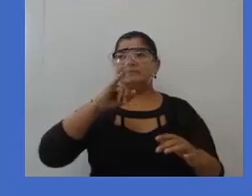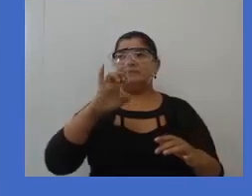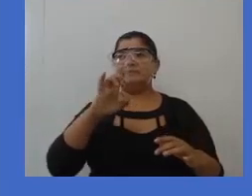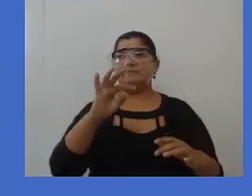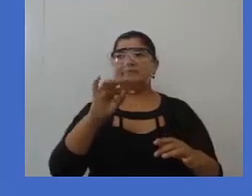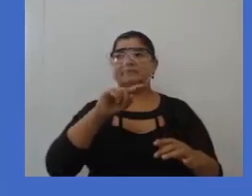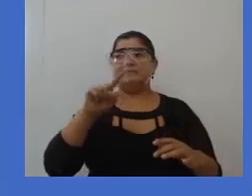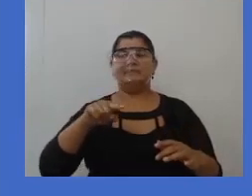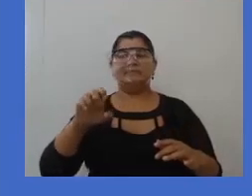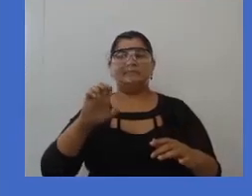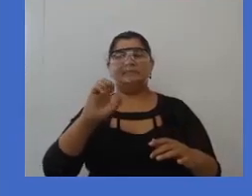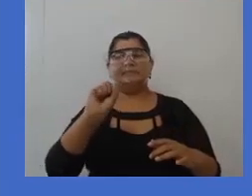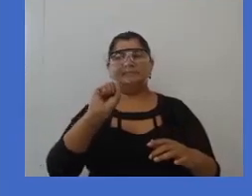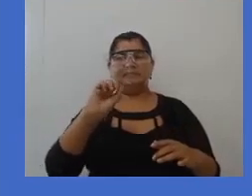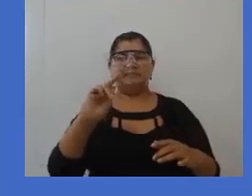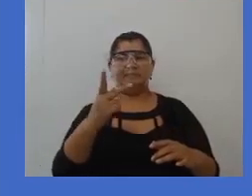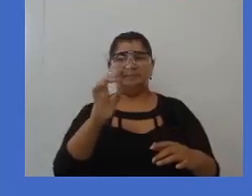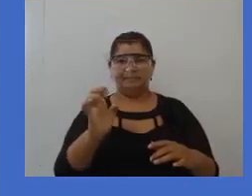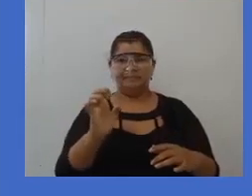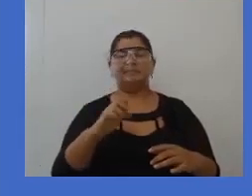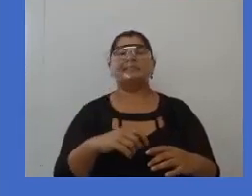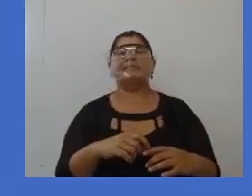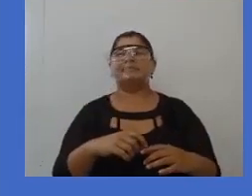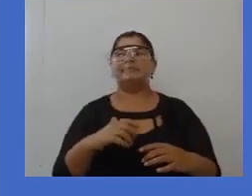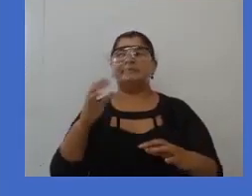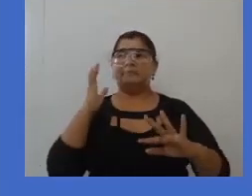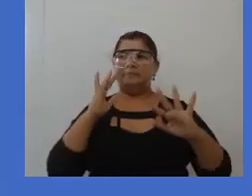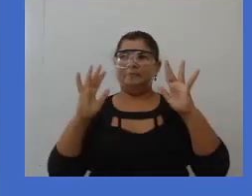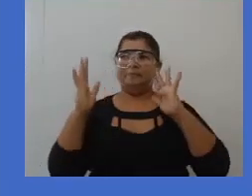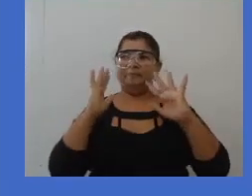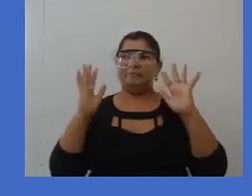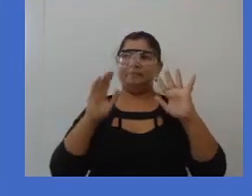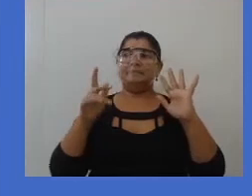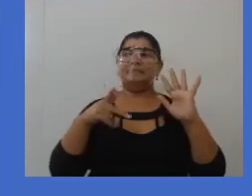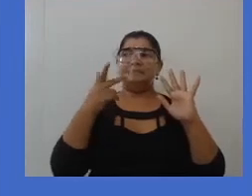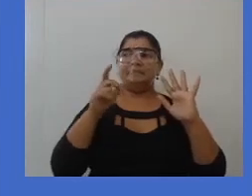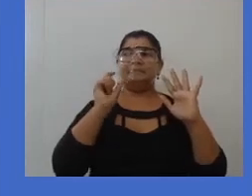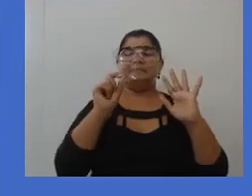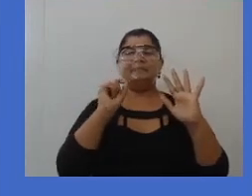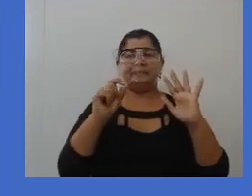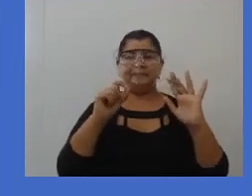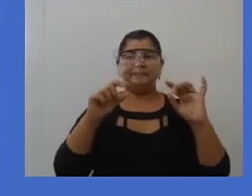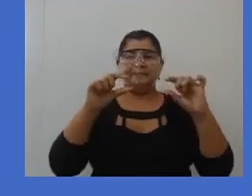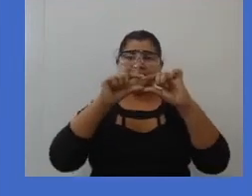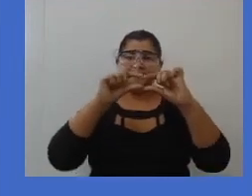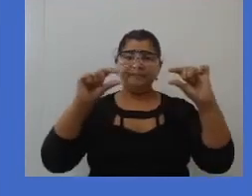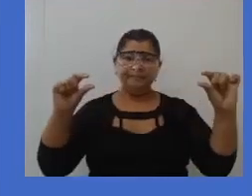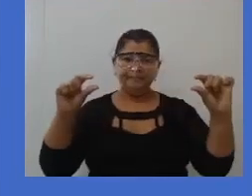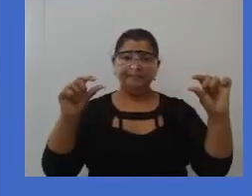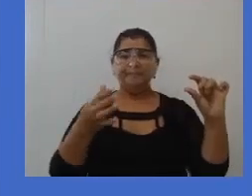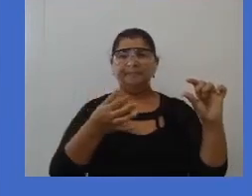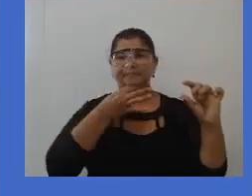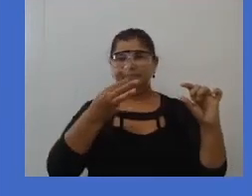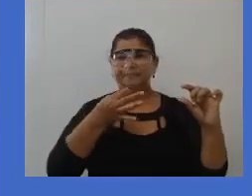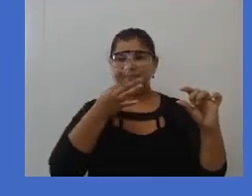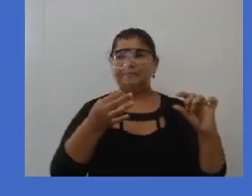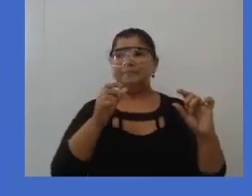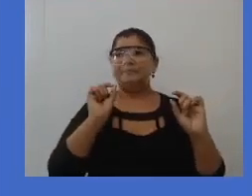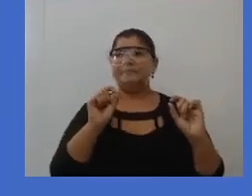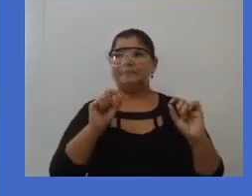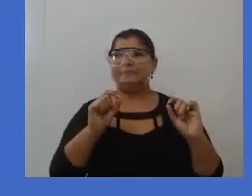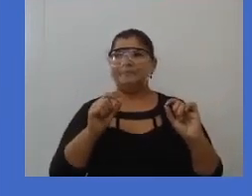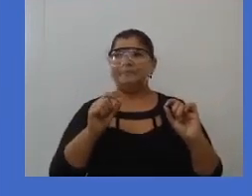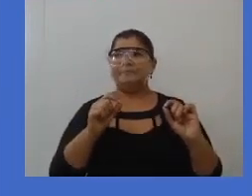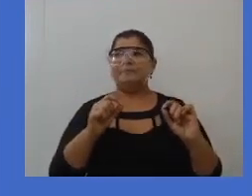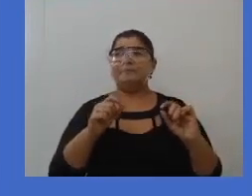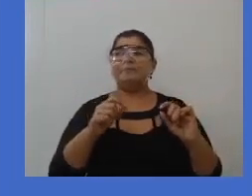não lembro, mas vai ouvir falar muito sobre ele. E Nietzsche, entre várias coisas que nos deixou esse seguinte pensamento.